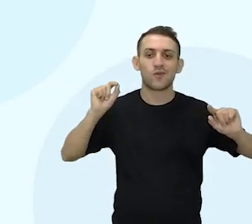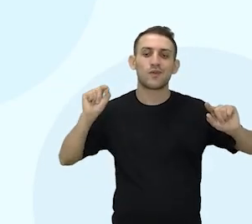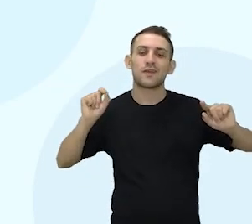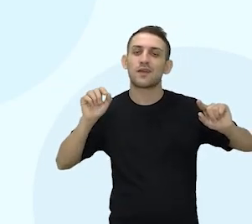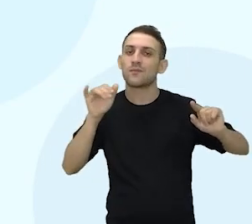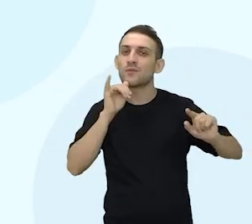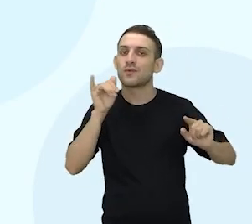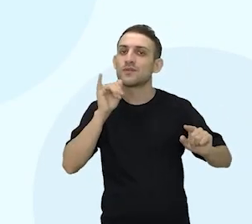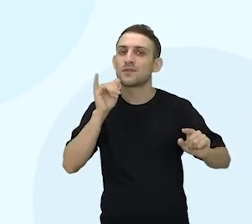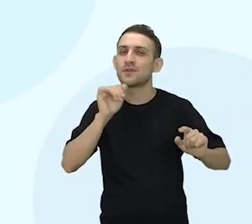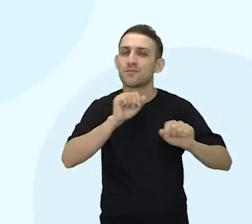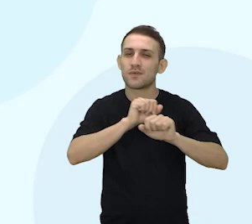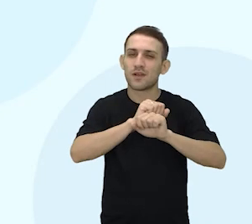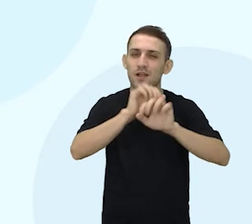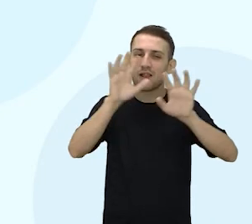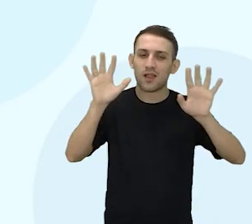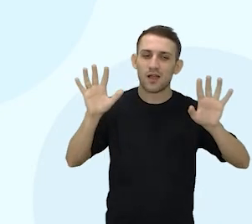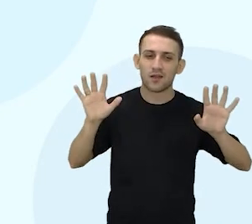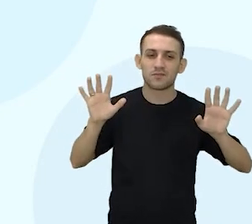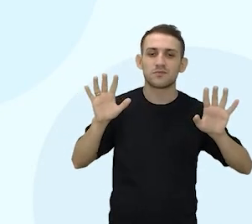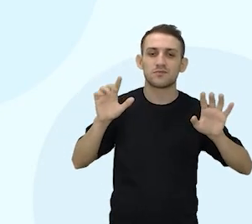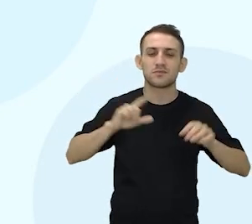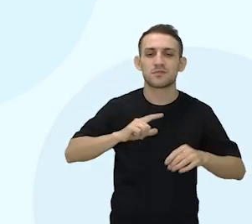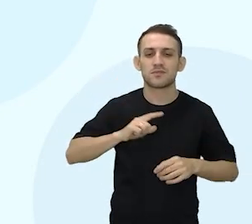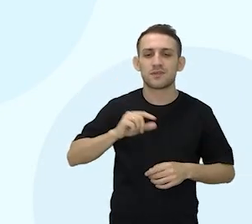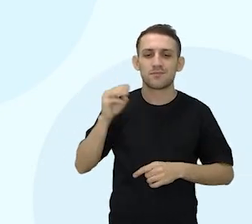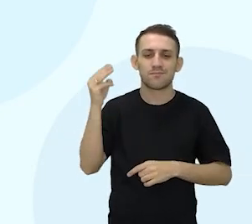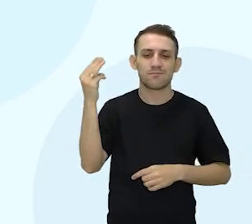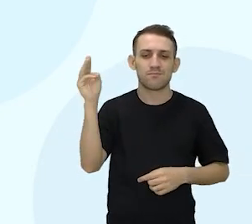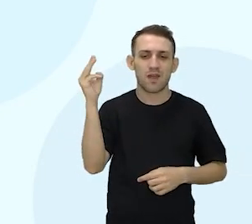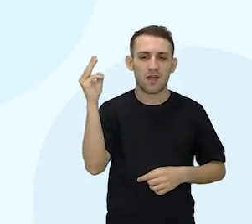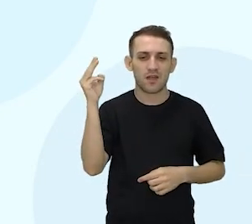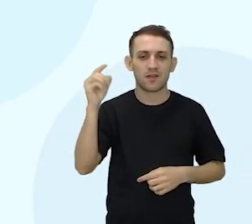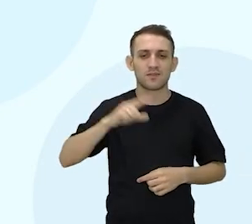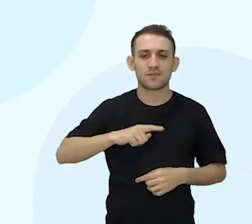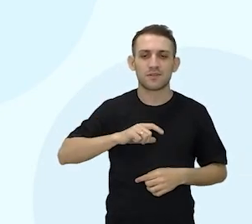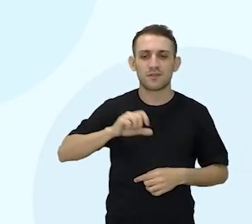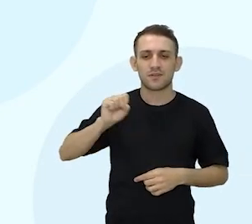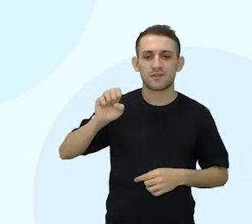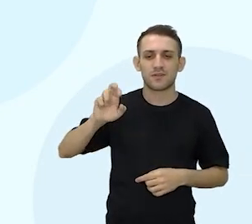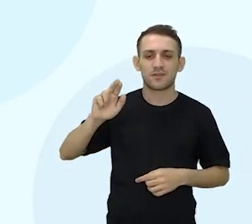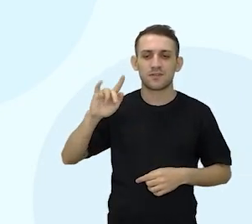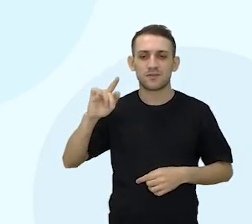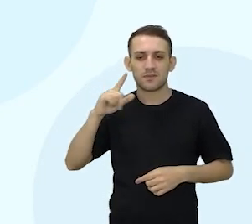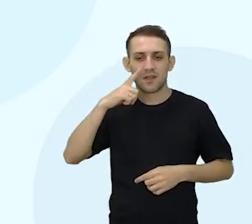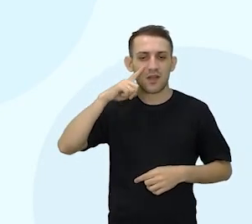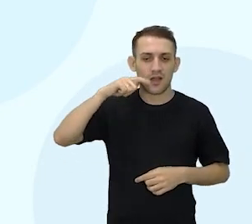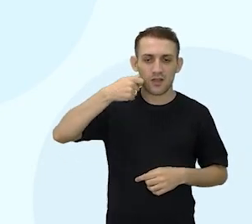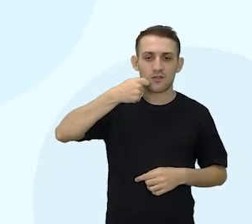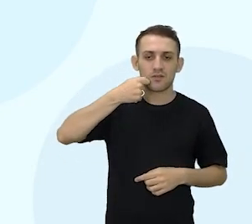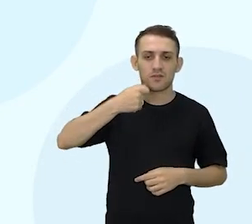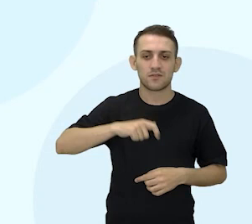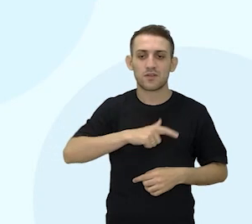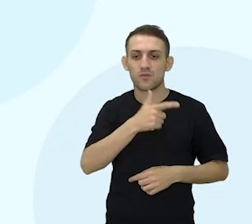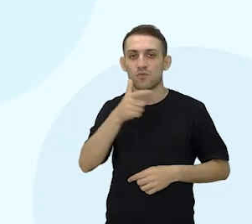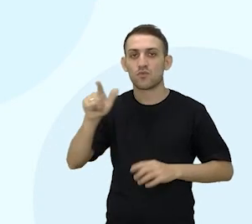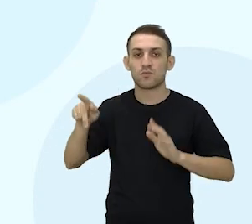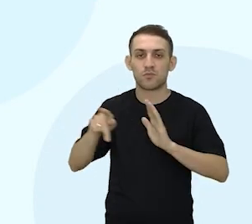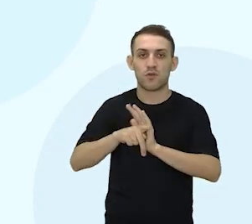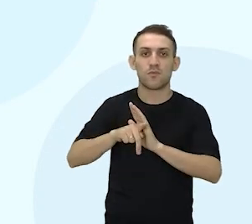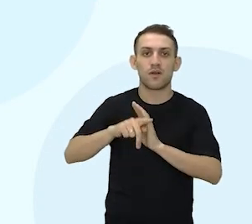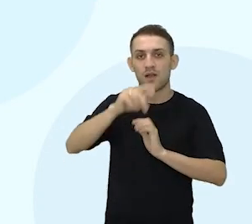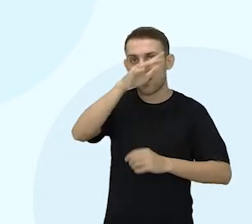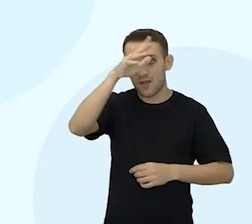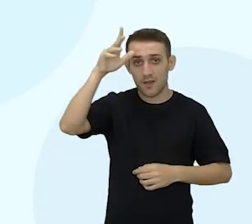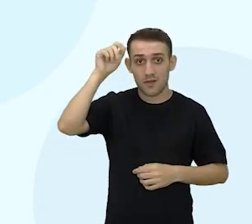aí dos mais clarinhos ali, né, Maranhão, Sergipe, Alagoas, o próprio Amazonas, e aí